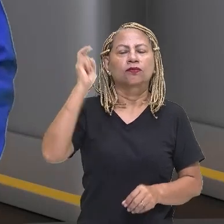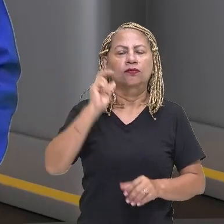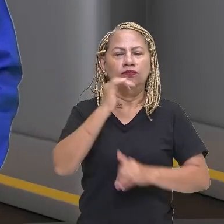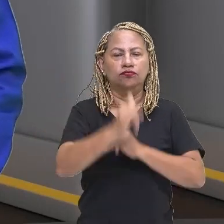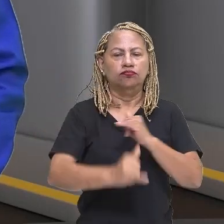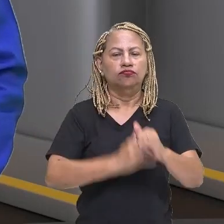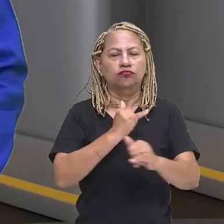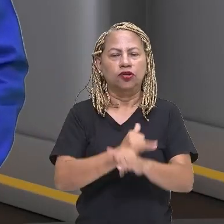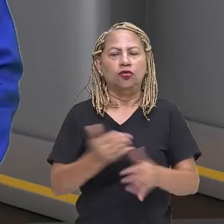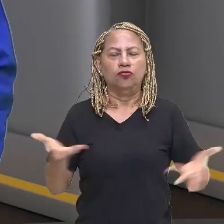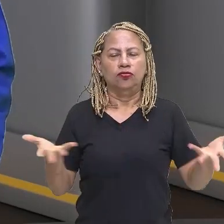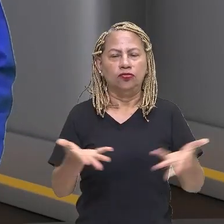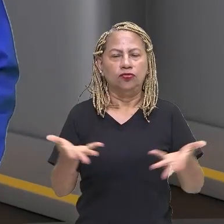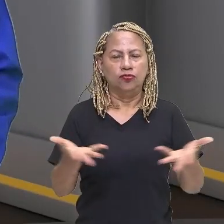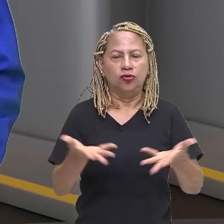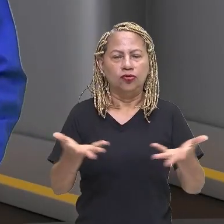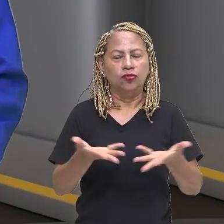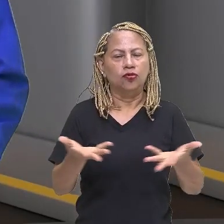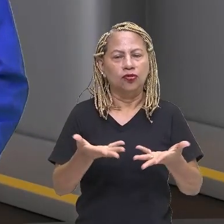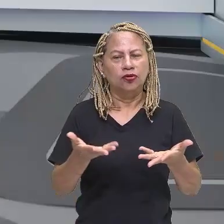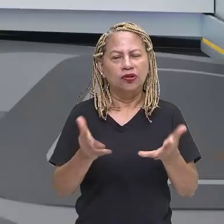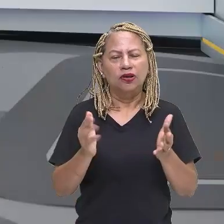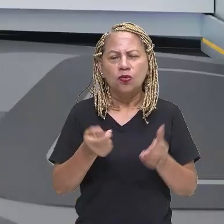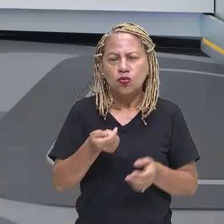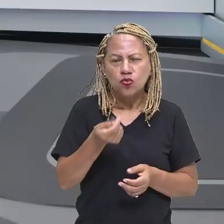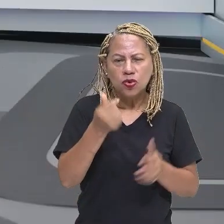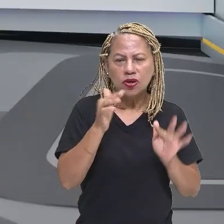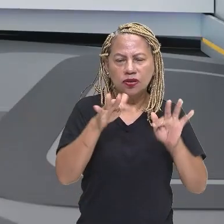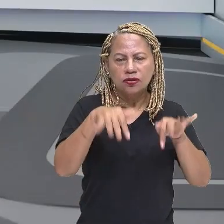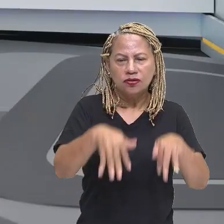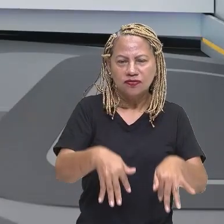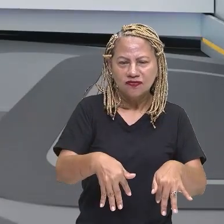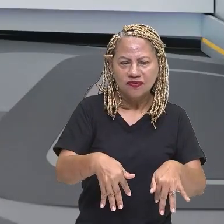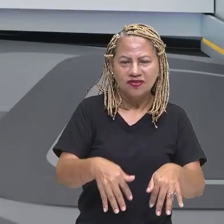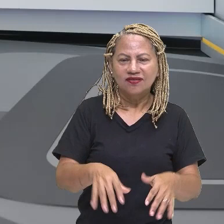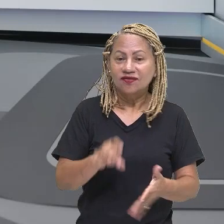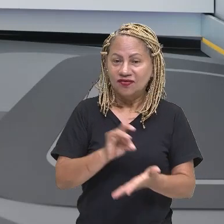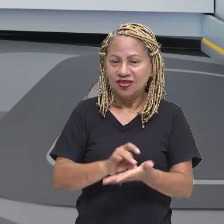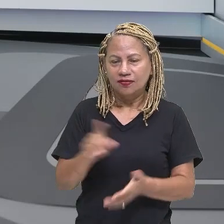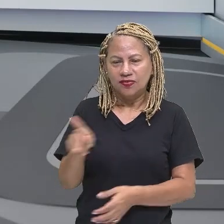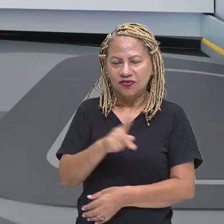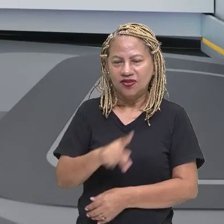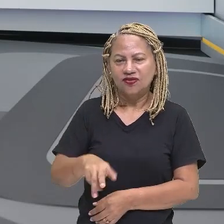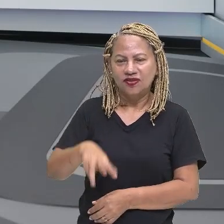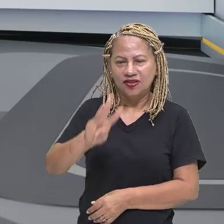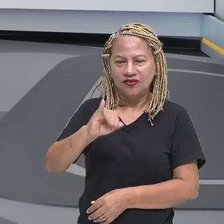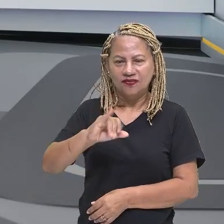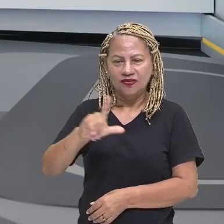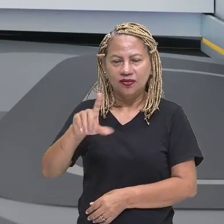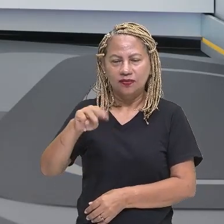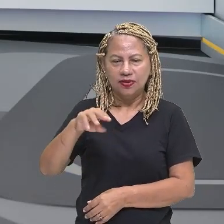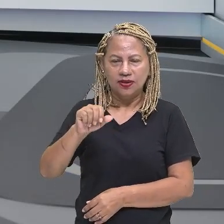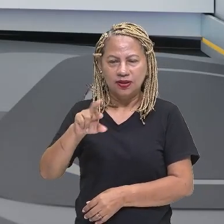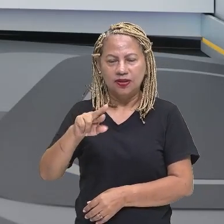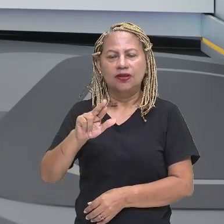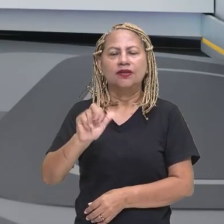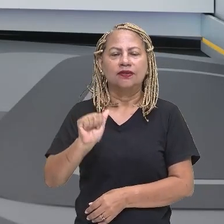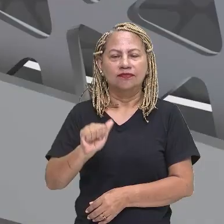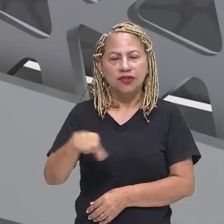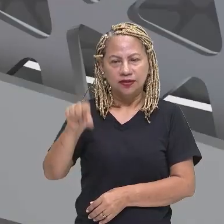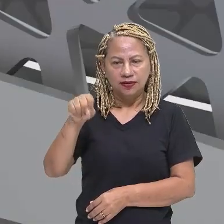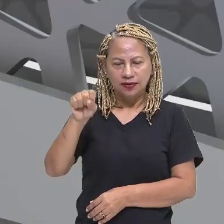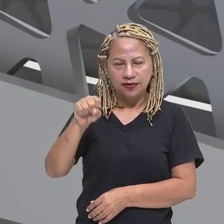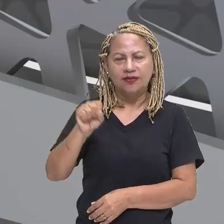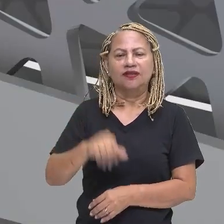unidade 4. Está chegando na reta final, não é, professora Vilmara? É, Ed, estamos chegando na reta final e eu já